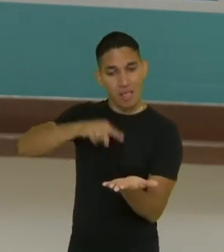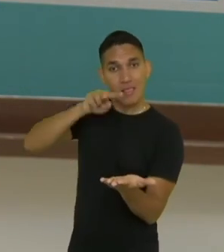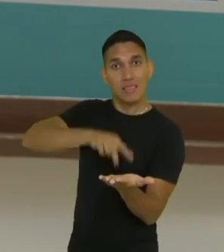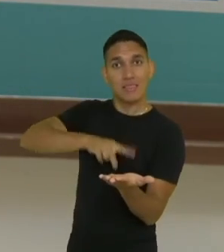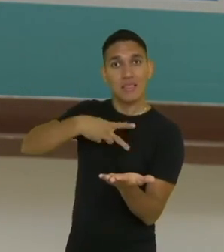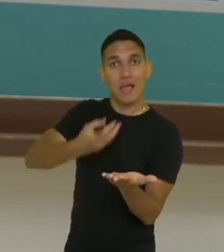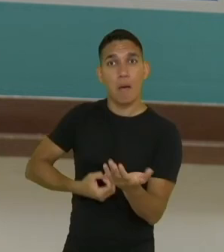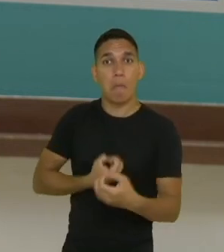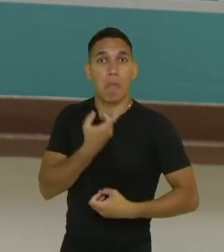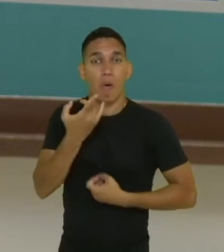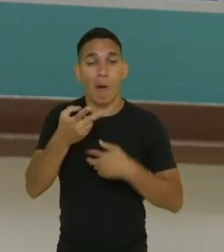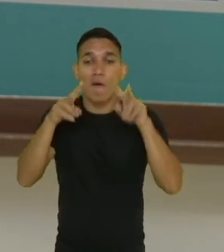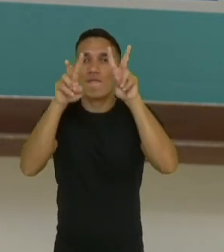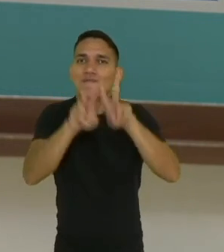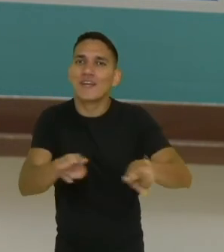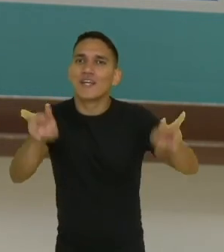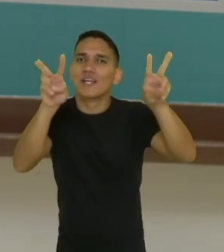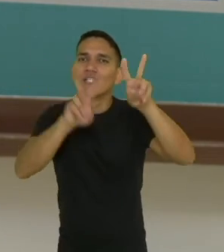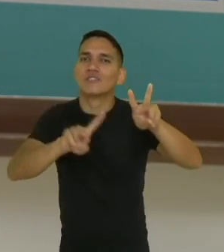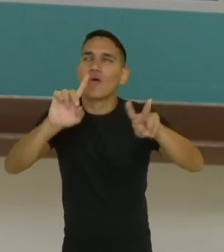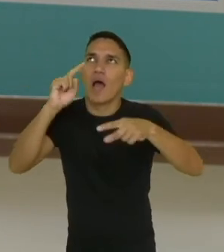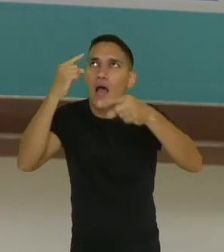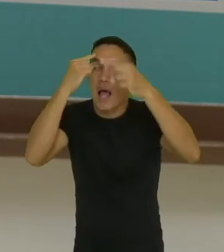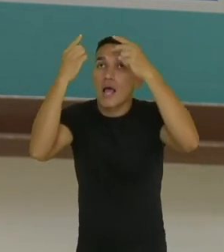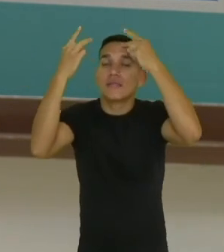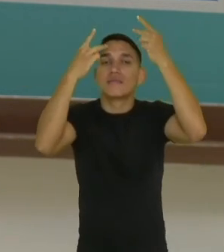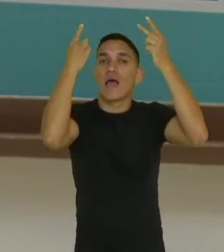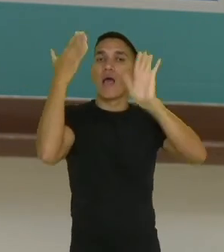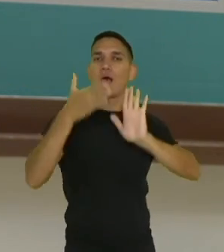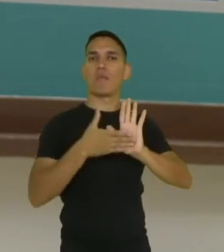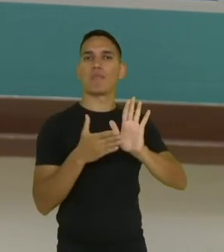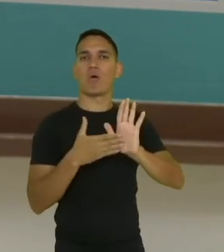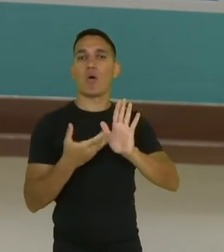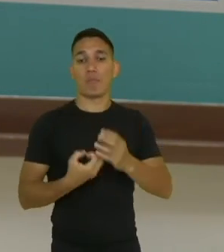e visualizar a ideia do poema ao mesmo tempo, nos